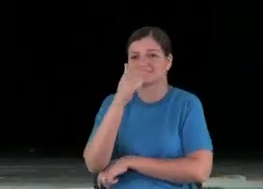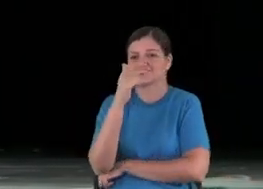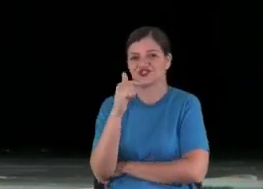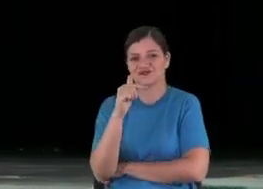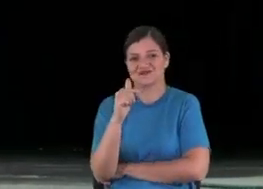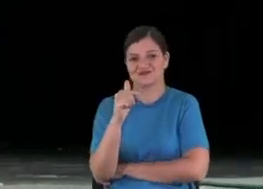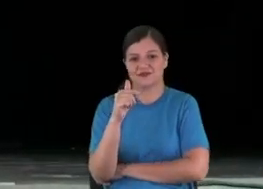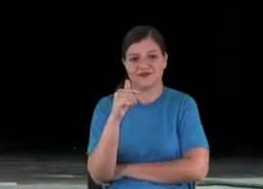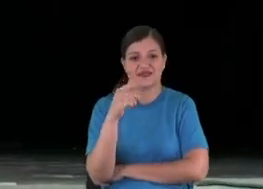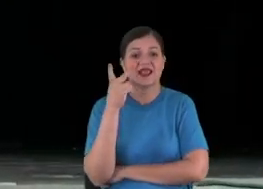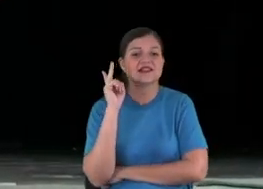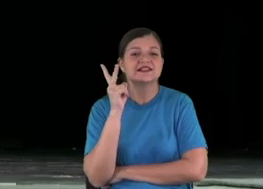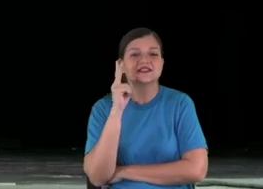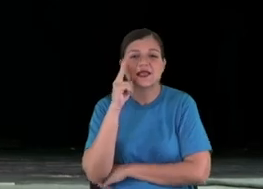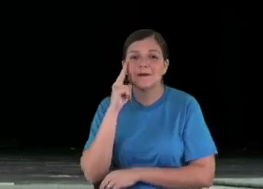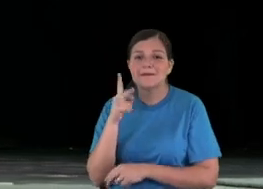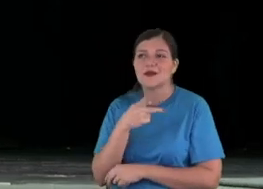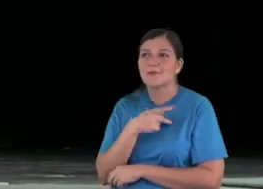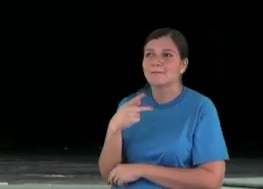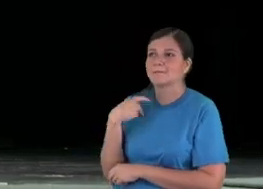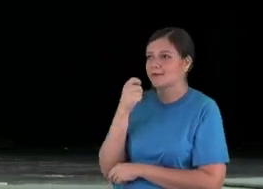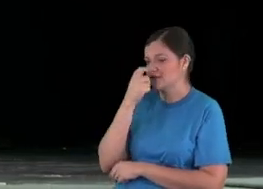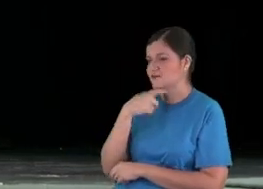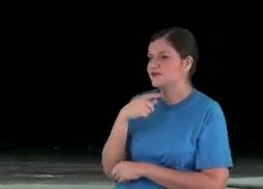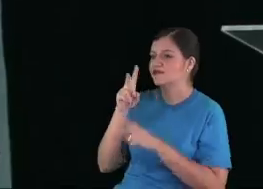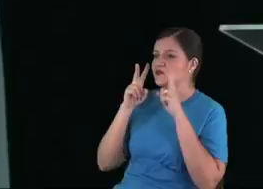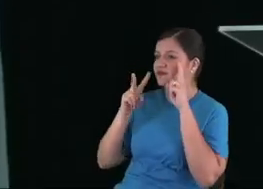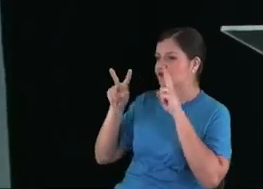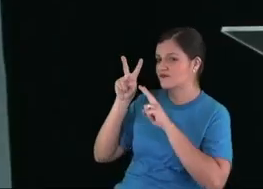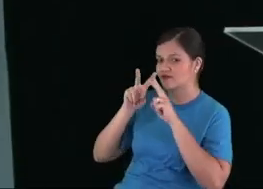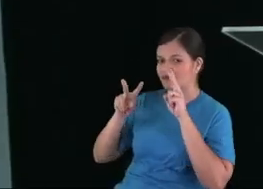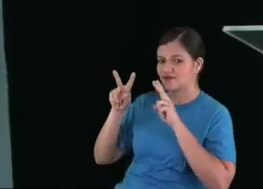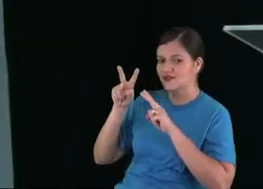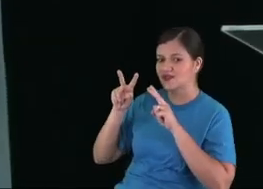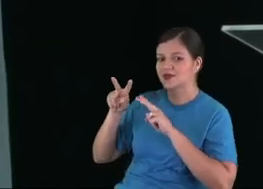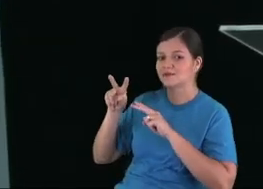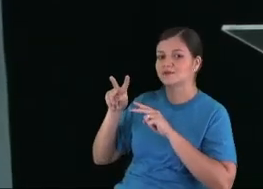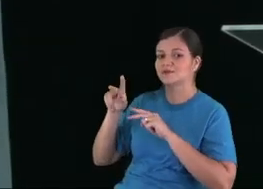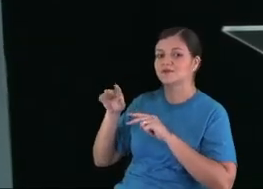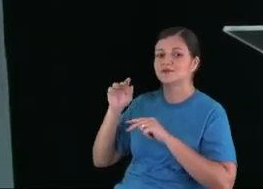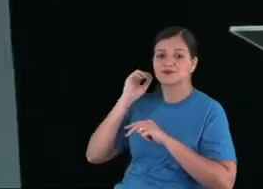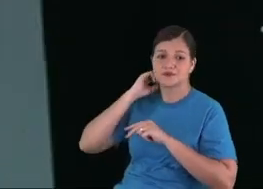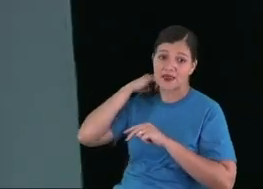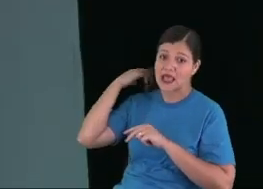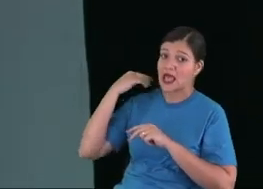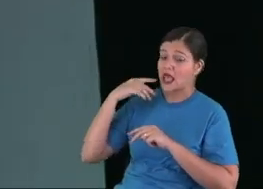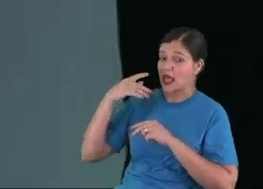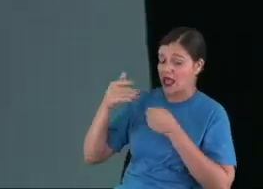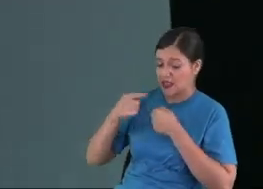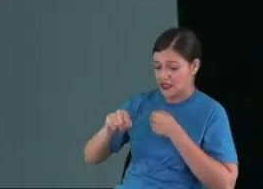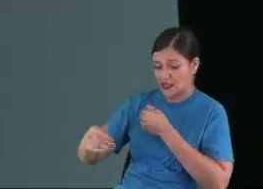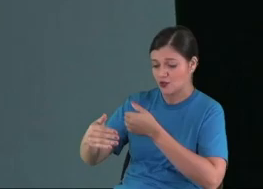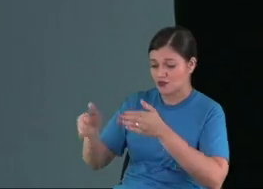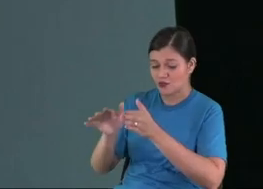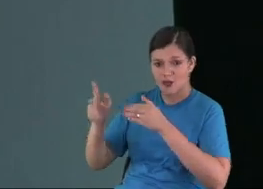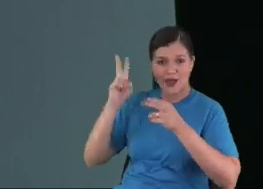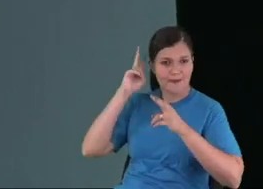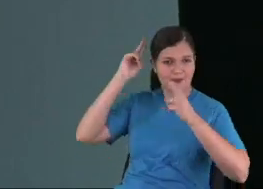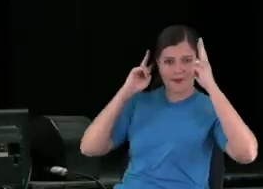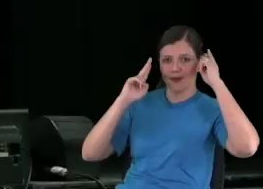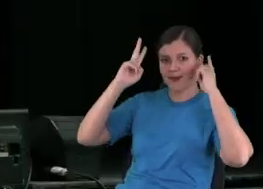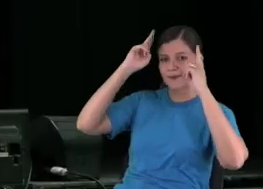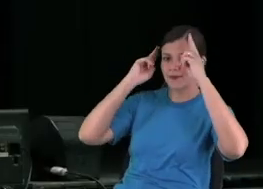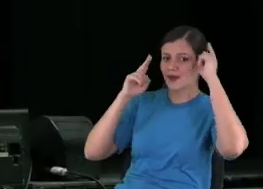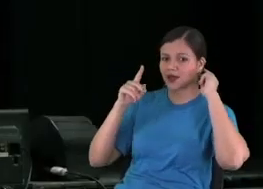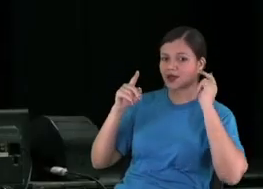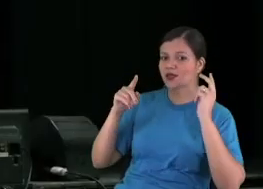Eu cansei de ver meu pai entrar em barbearias e ameaçar. Ele dizia: olha, é o seguinte, não somente eu não virei, meus filhos não